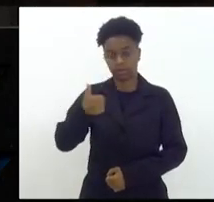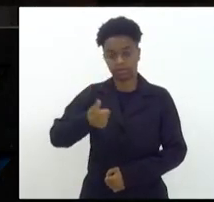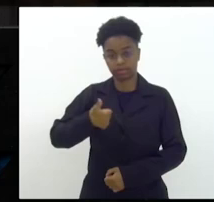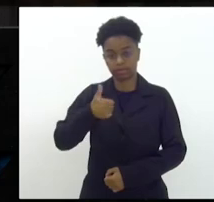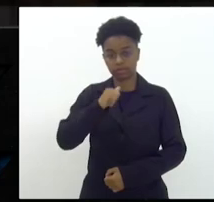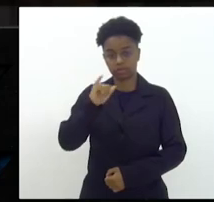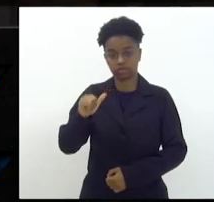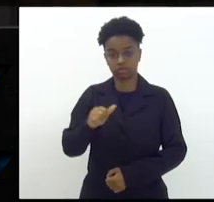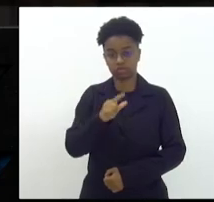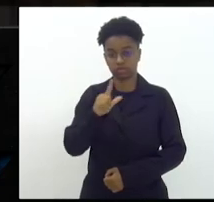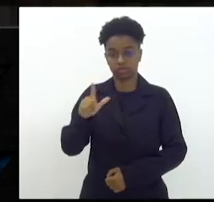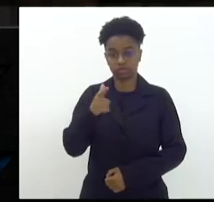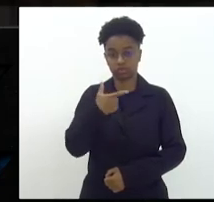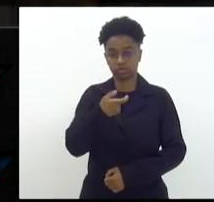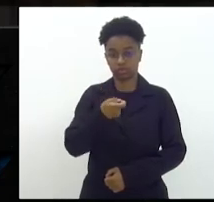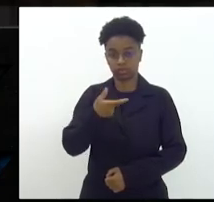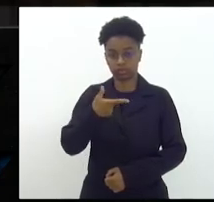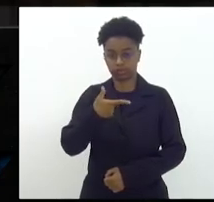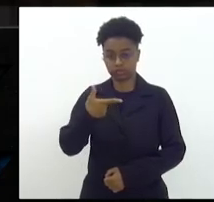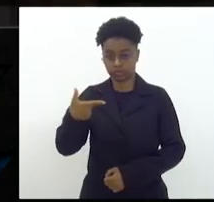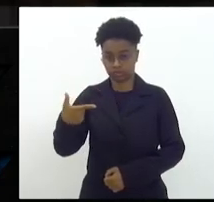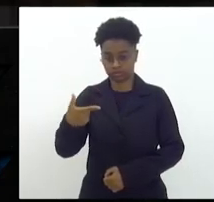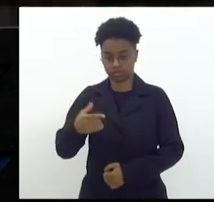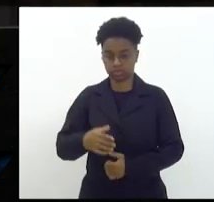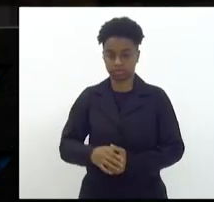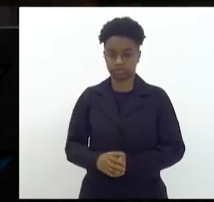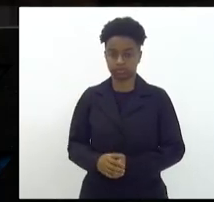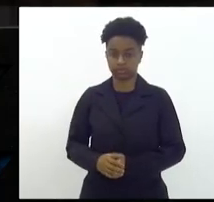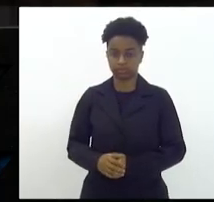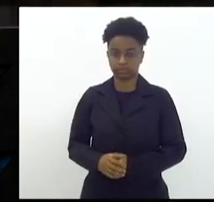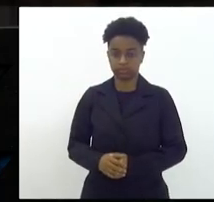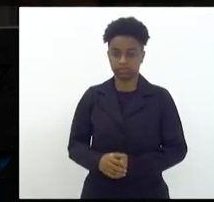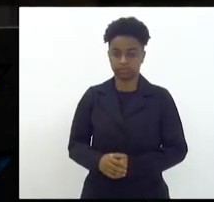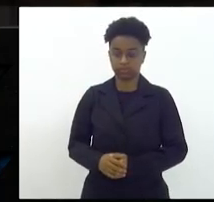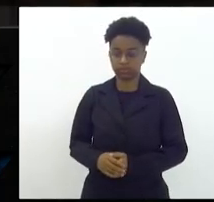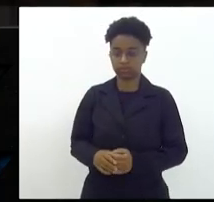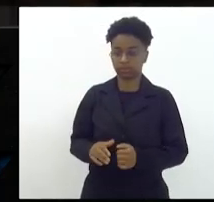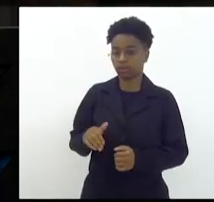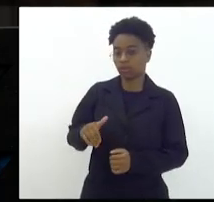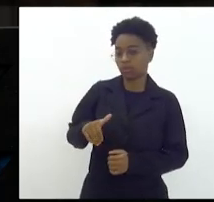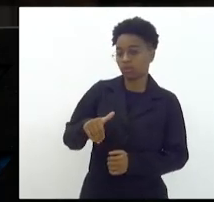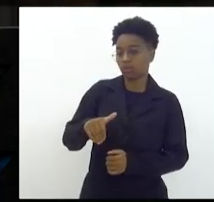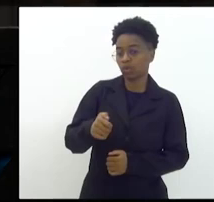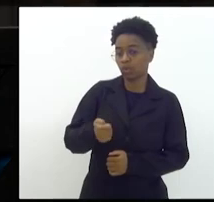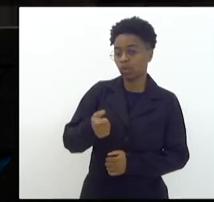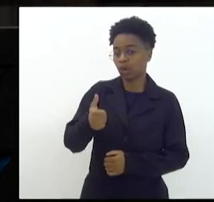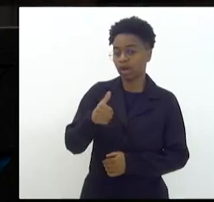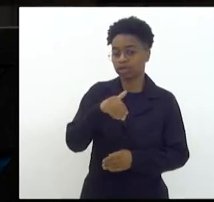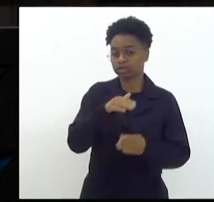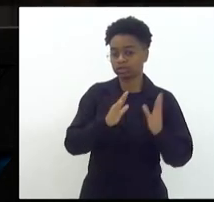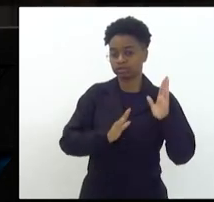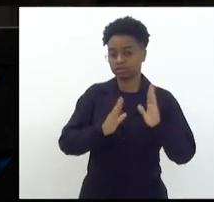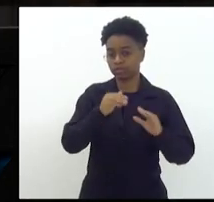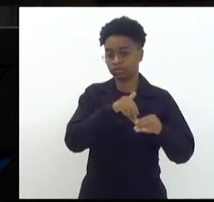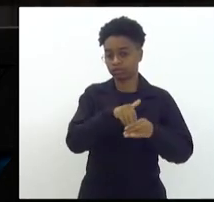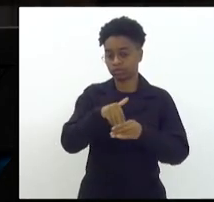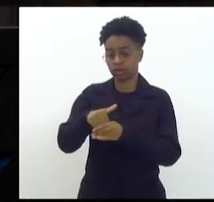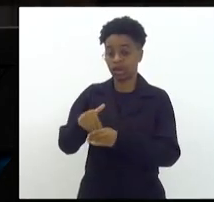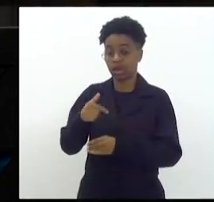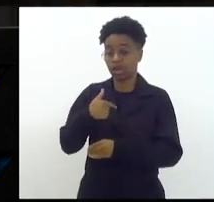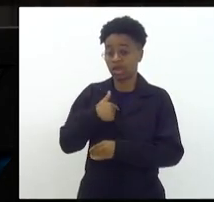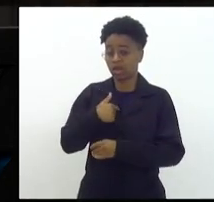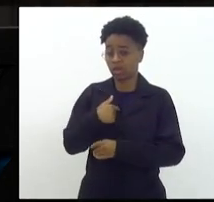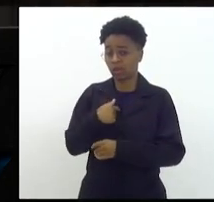julho de 2022 as vésperas das eleições eu fui um dos raros